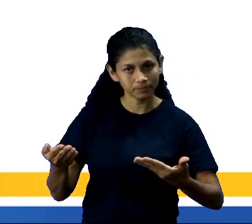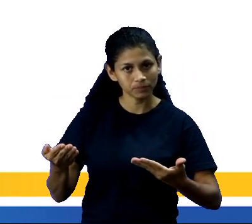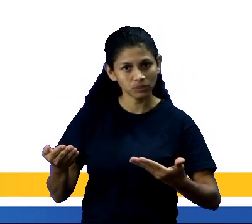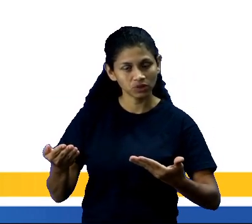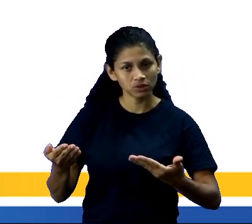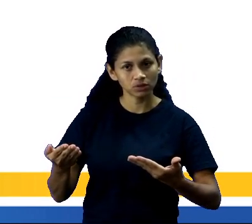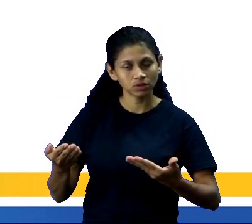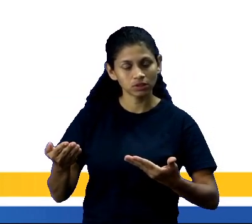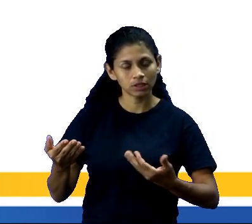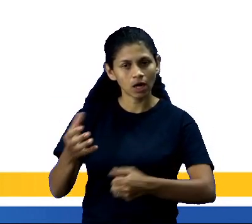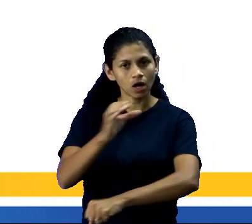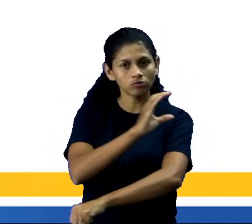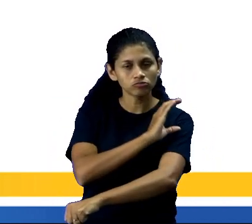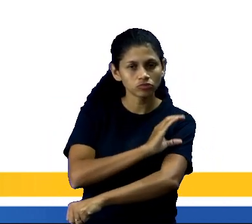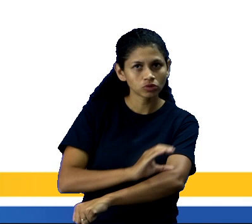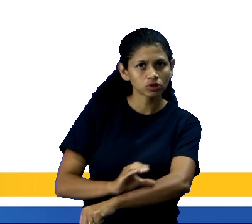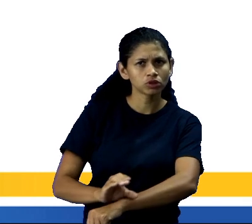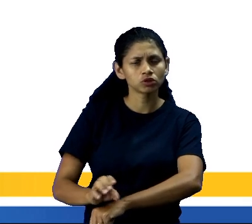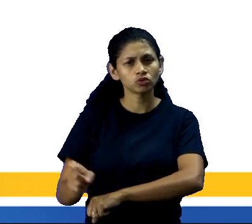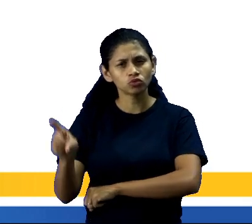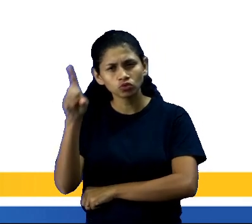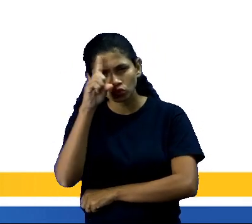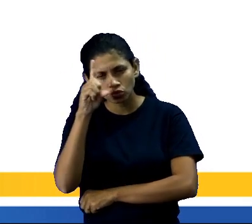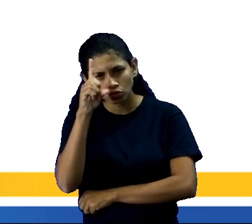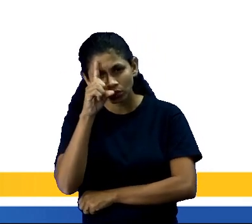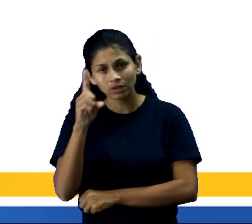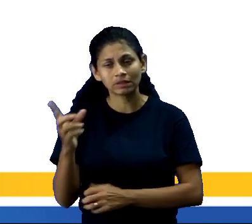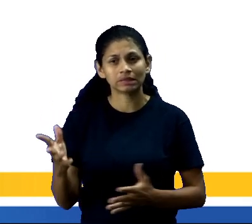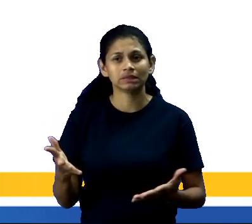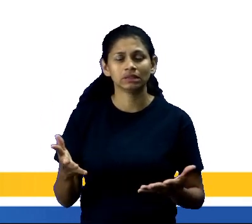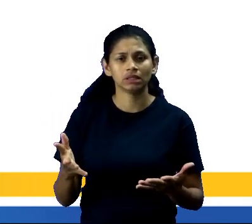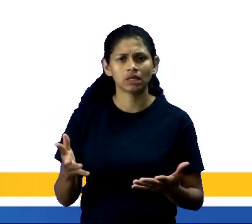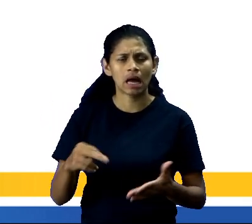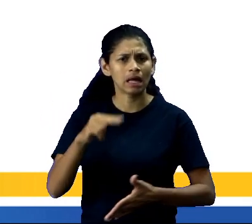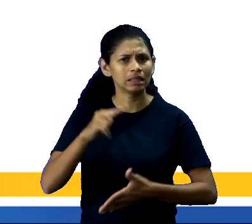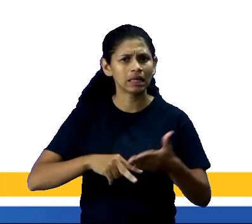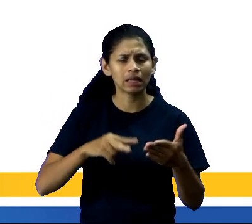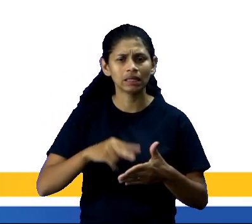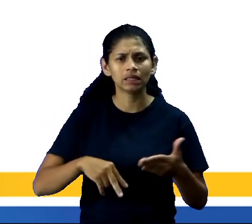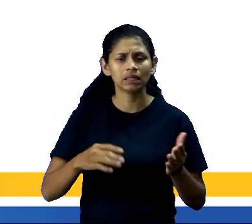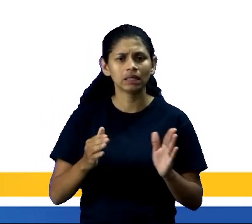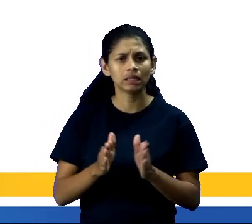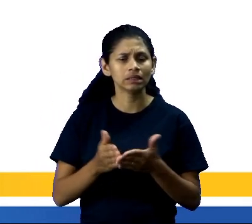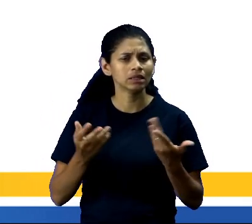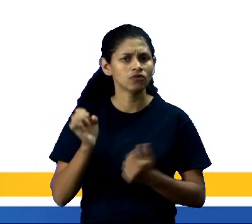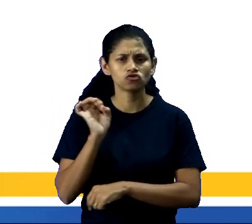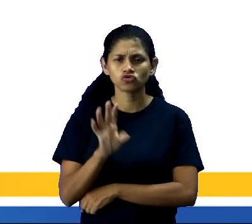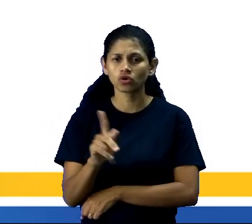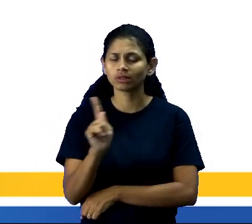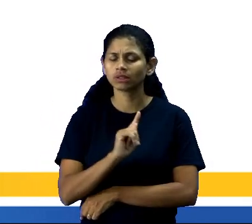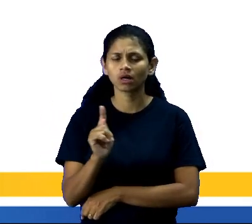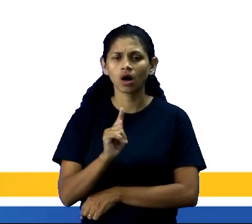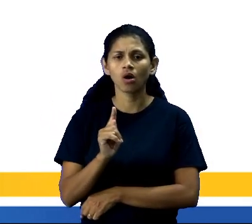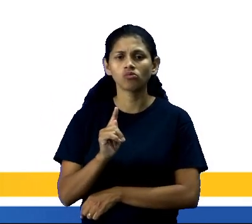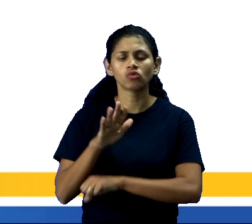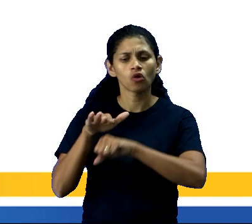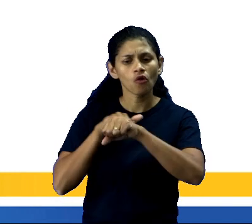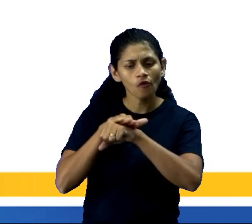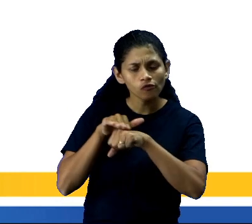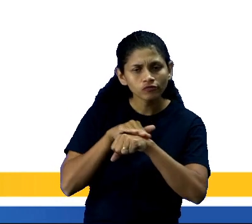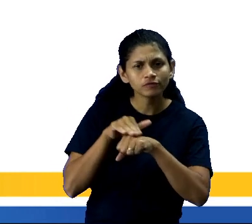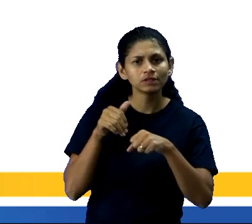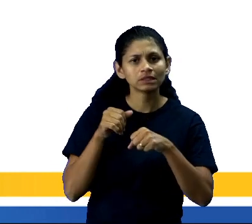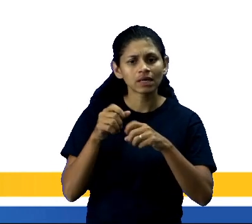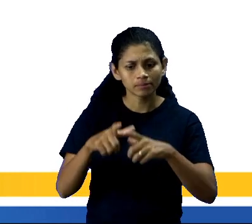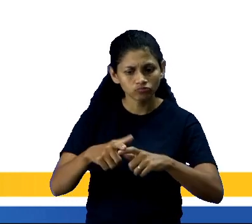porque, gente, o sarau, ele não tem só o propósito de ler livros, de conversar, né, sobre determinadas obras. O sarau, ele é